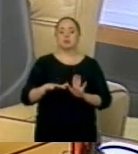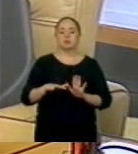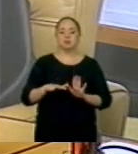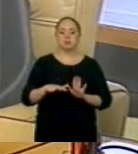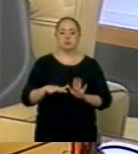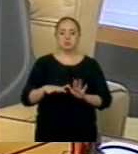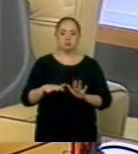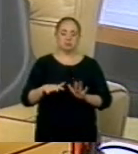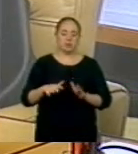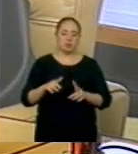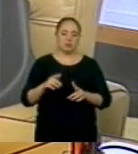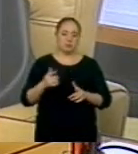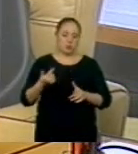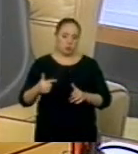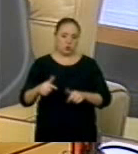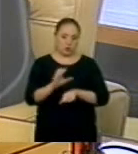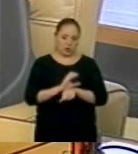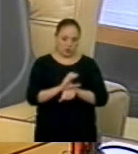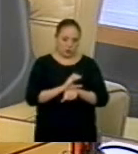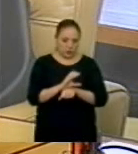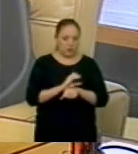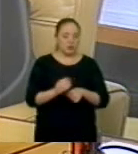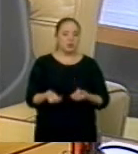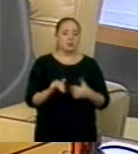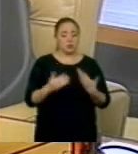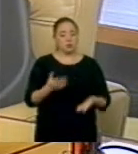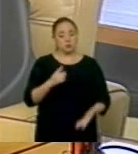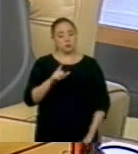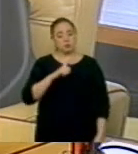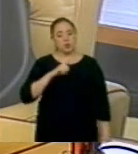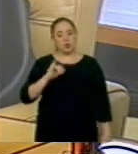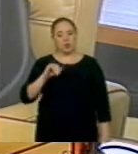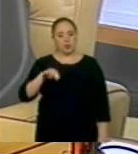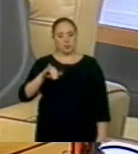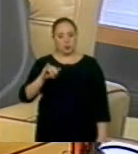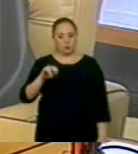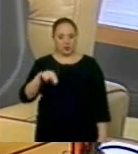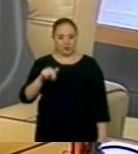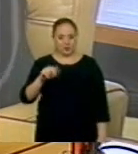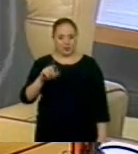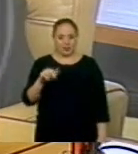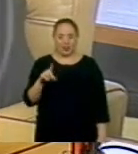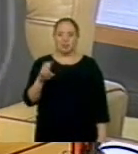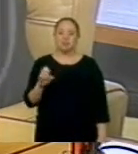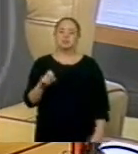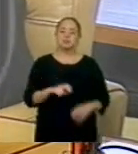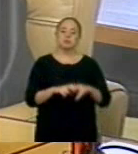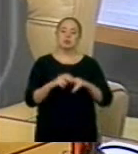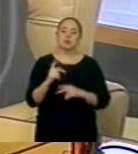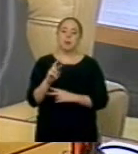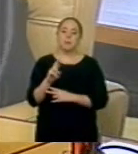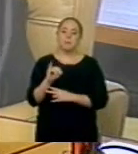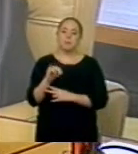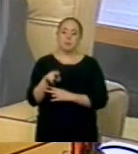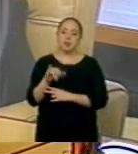não contemplada, potencializando-se assim imunidades e prerrogativas derogatórias do princípio republicano que impõe a